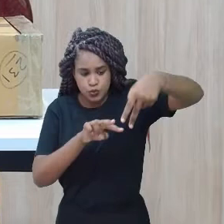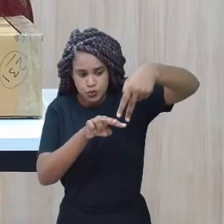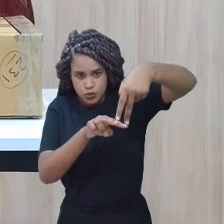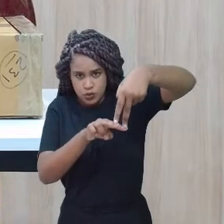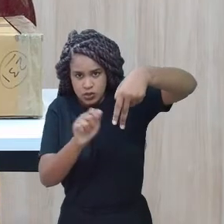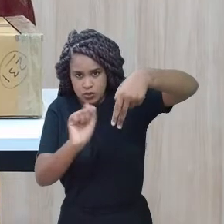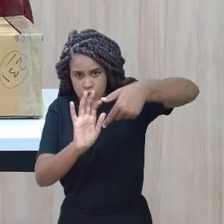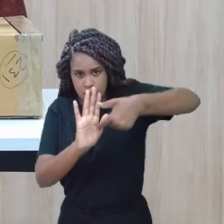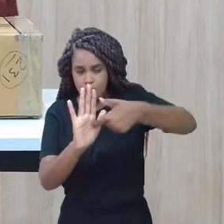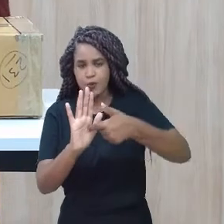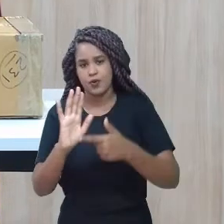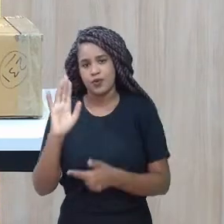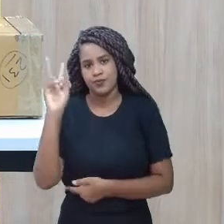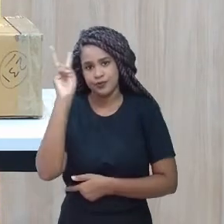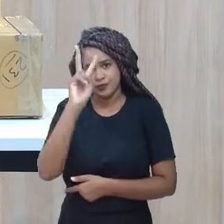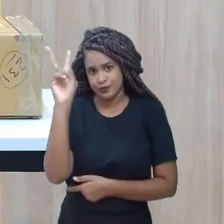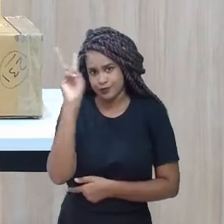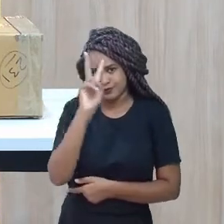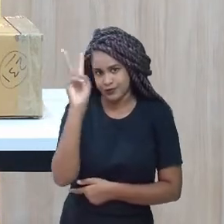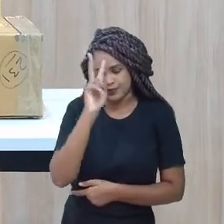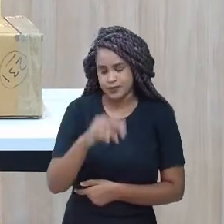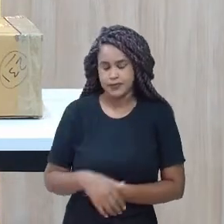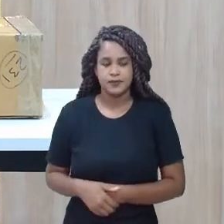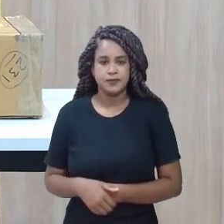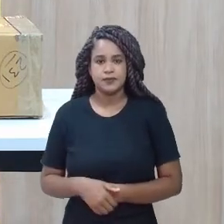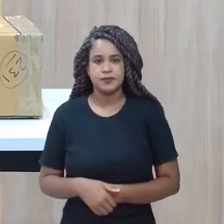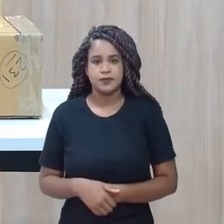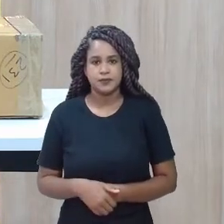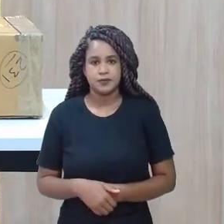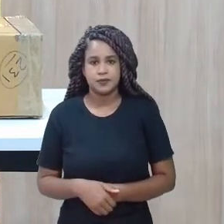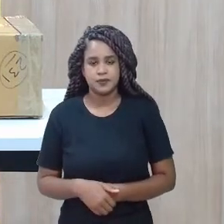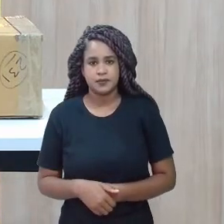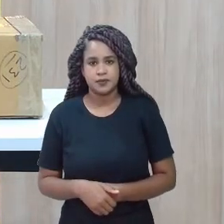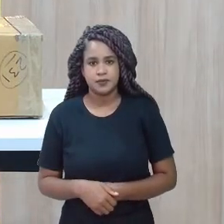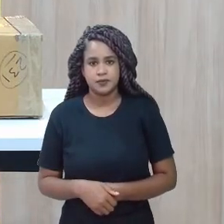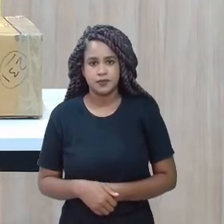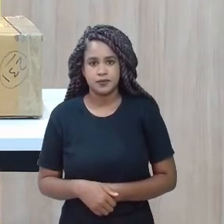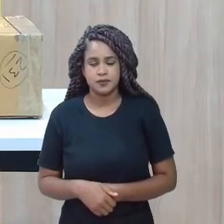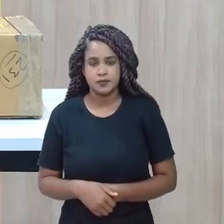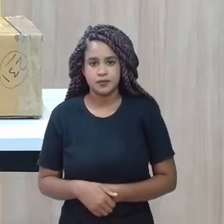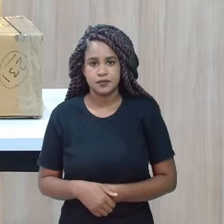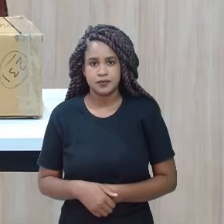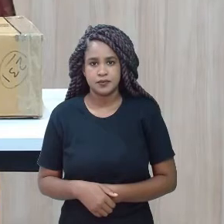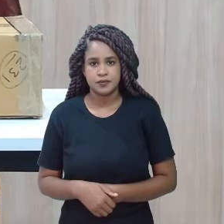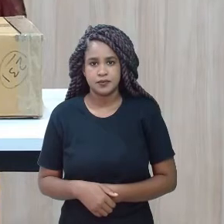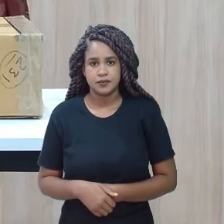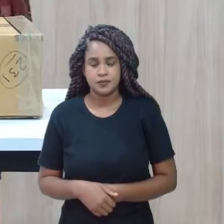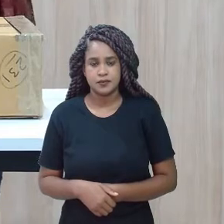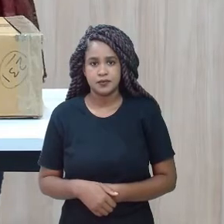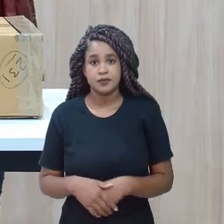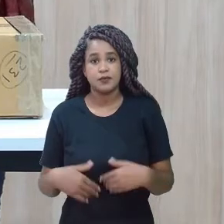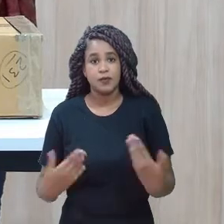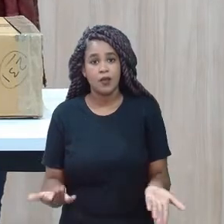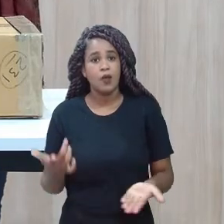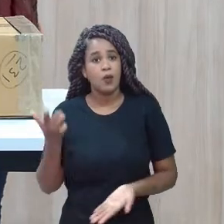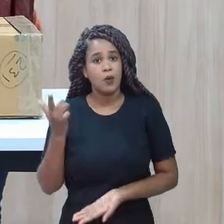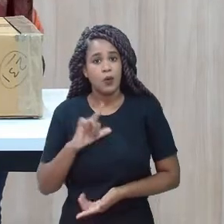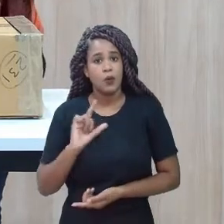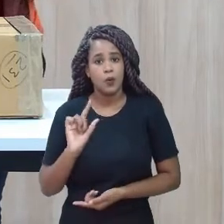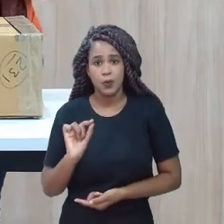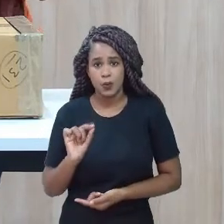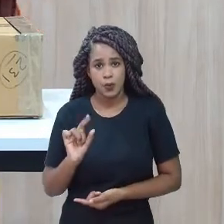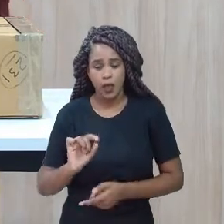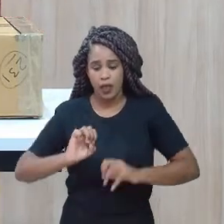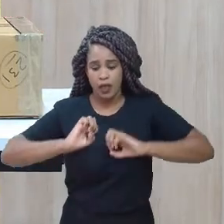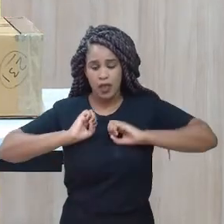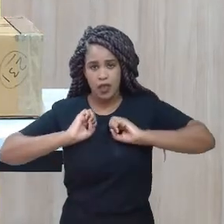história. E daí, dessa história, tirar os ensinamentos que a gente